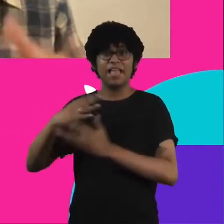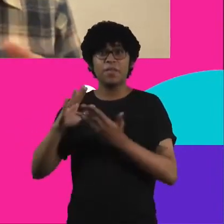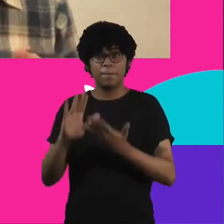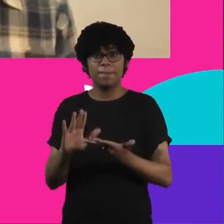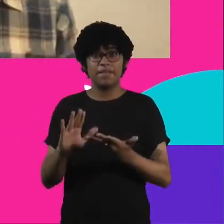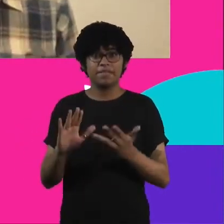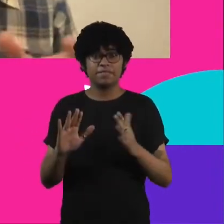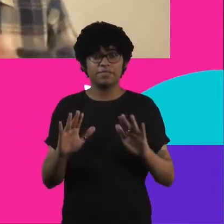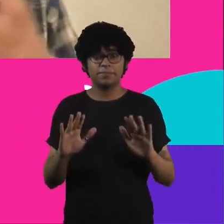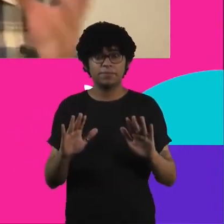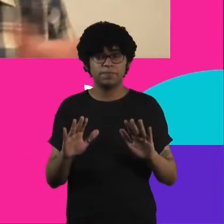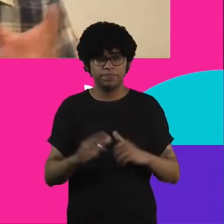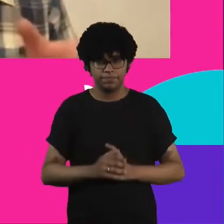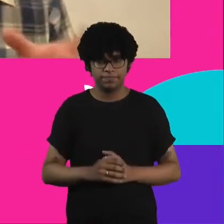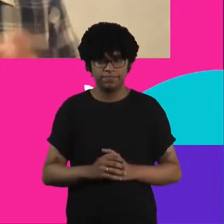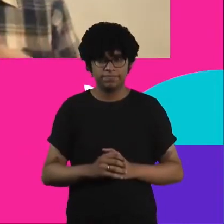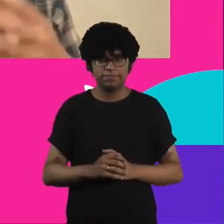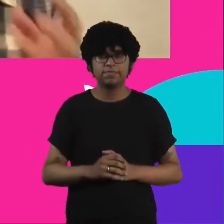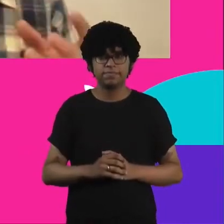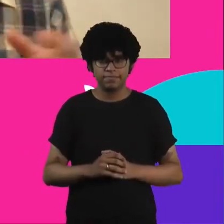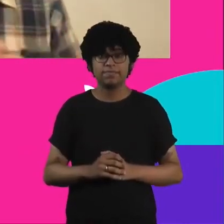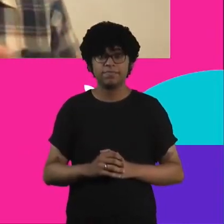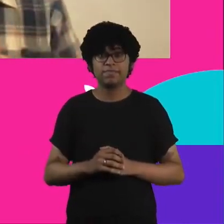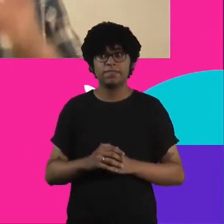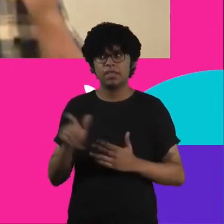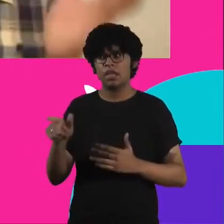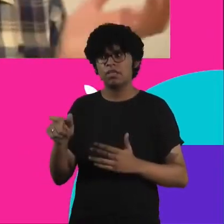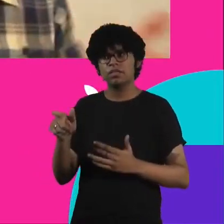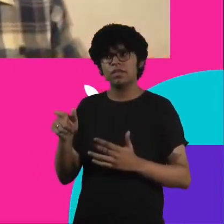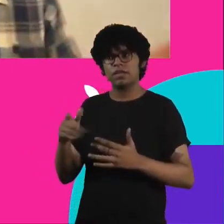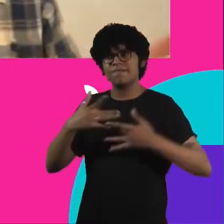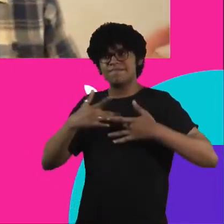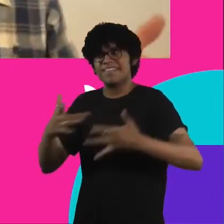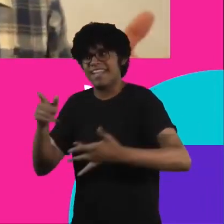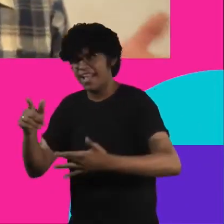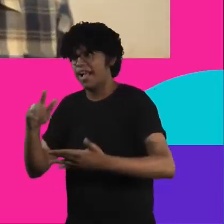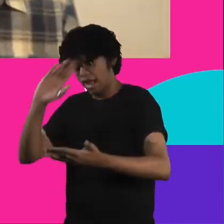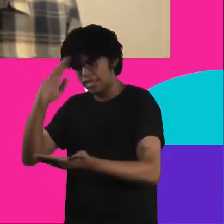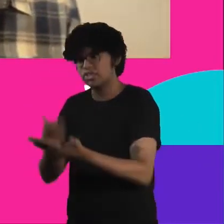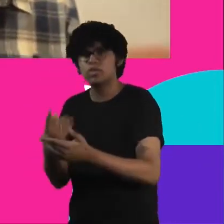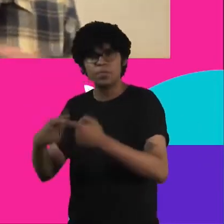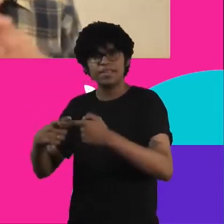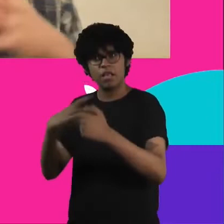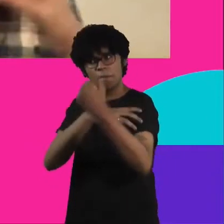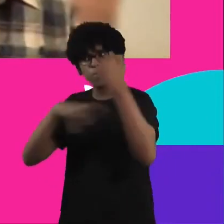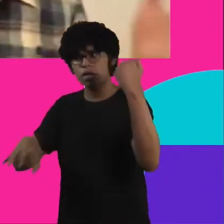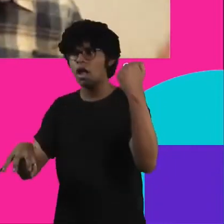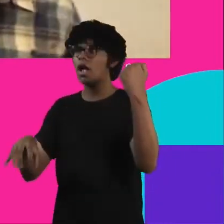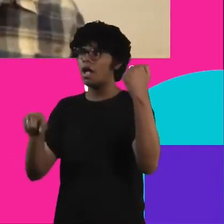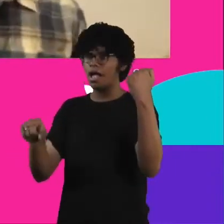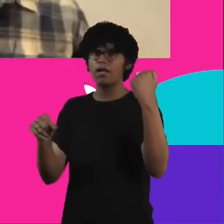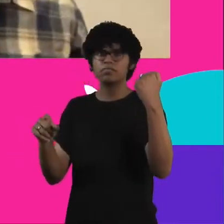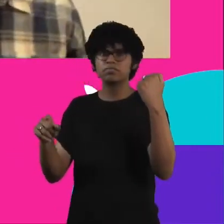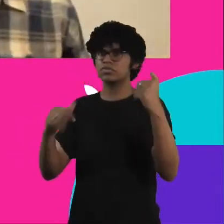lá nos bastidores, e quando eles apresentaram esse grupo, bom, na verdade, isso foi muito bacana, porque nem